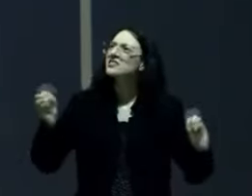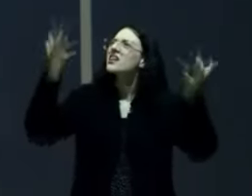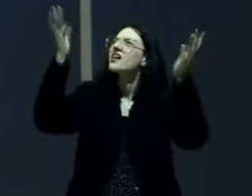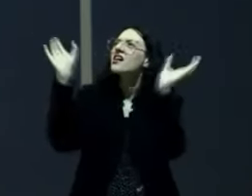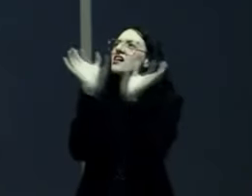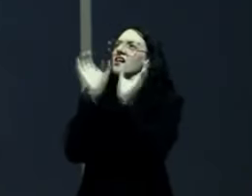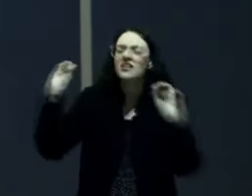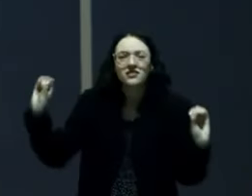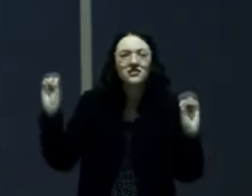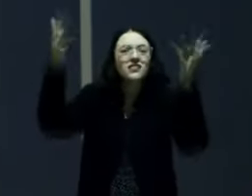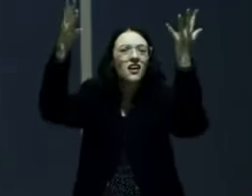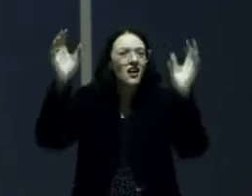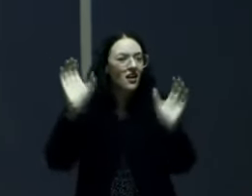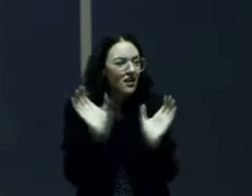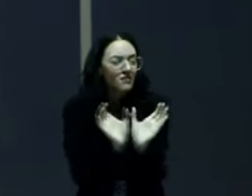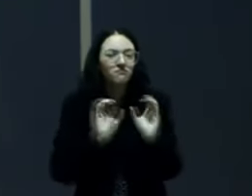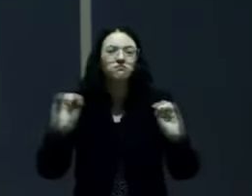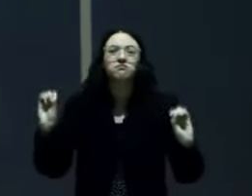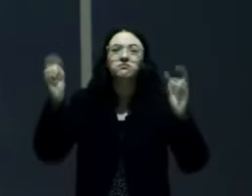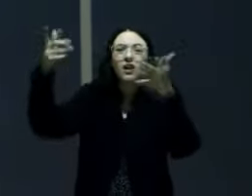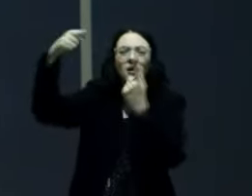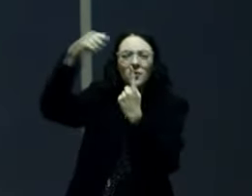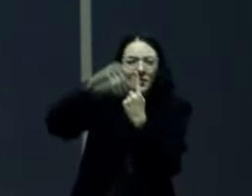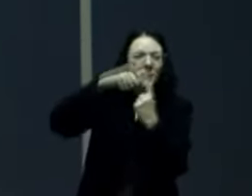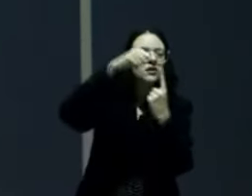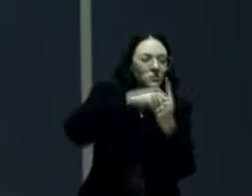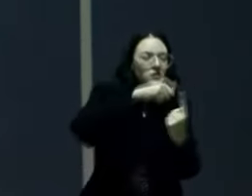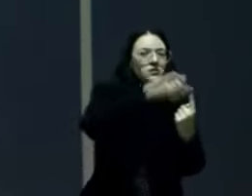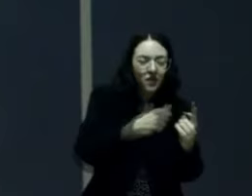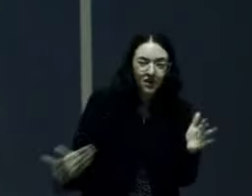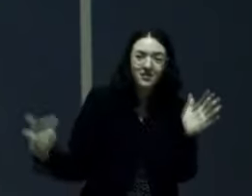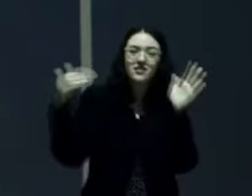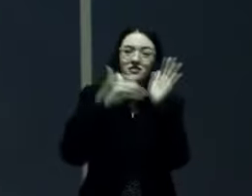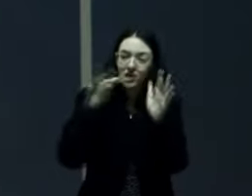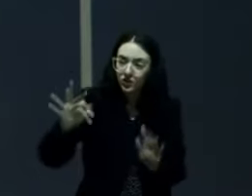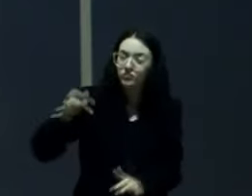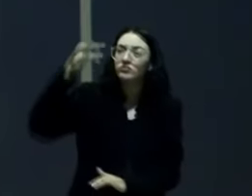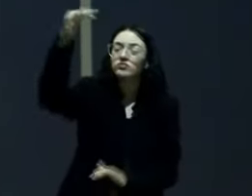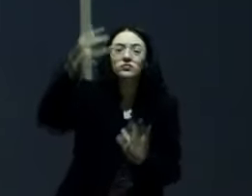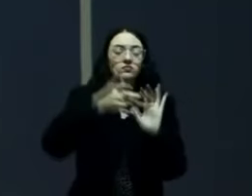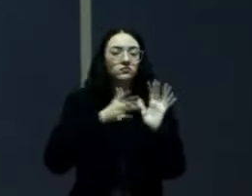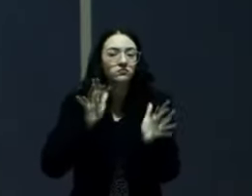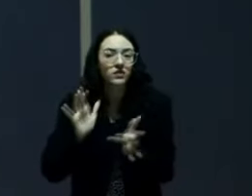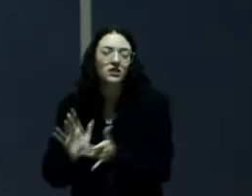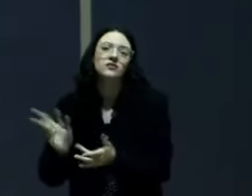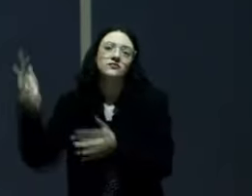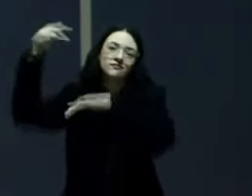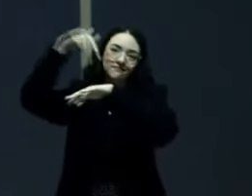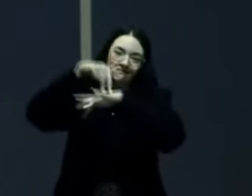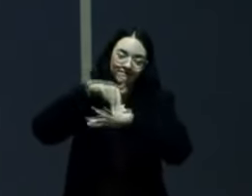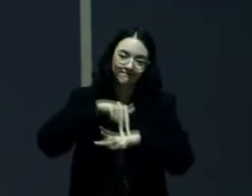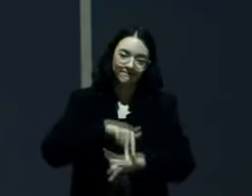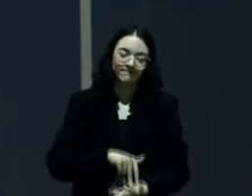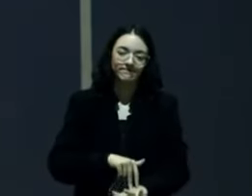ceia após ceia. Nós vamos festejar até que Ele venha. Na ceia, meu